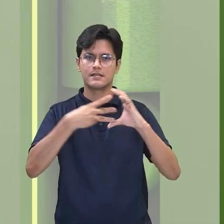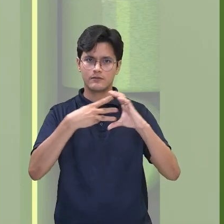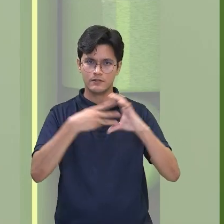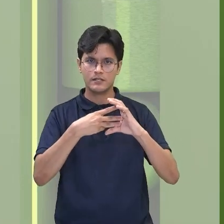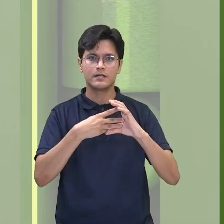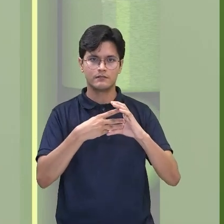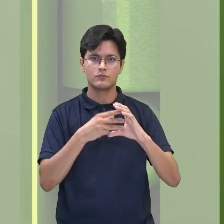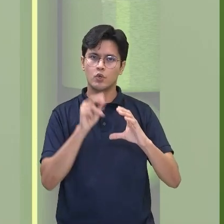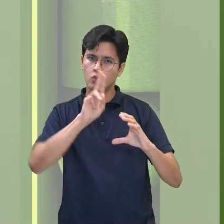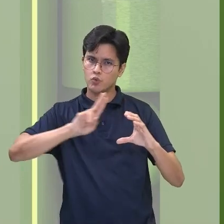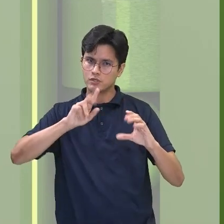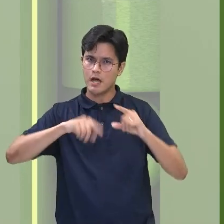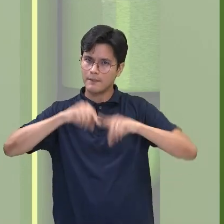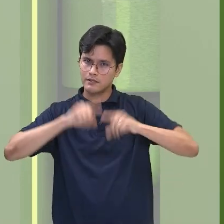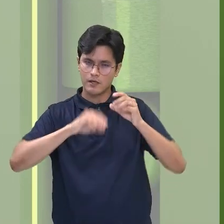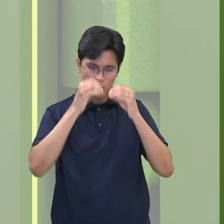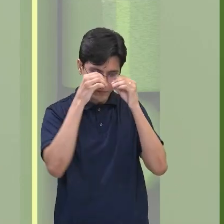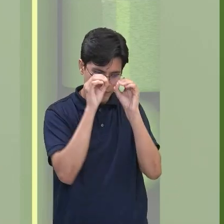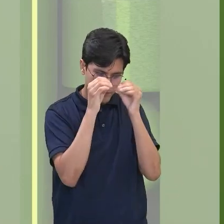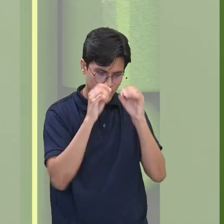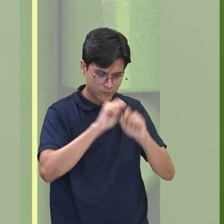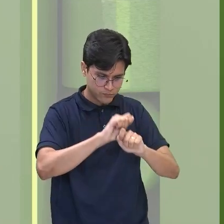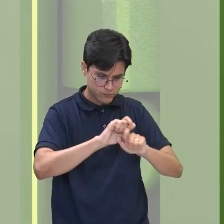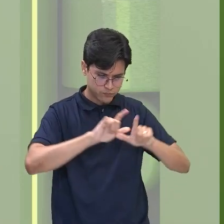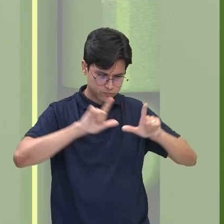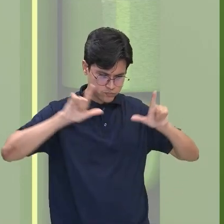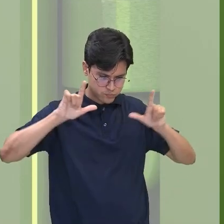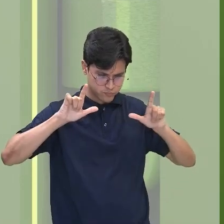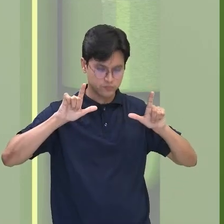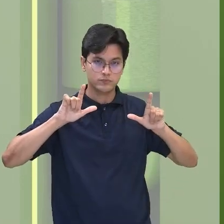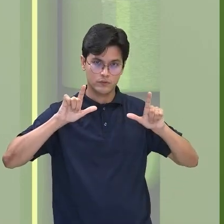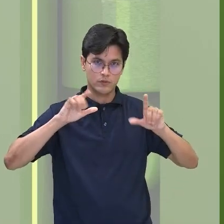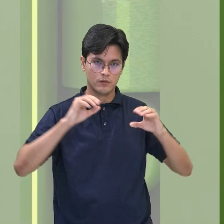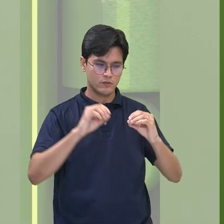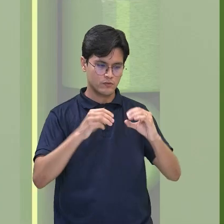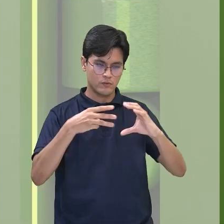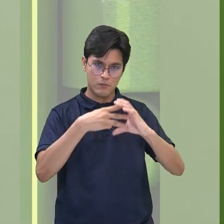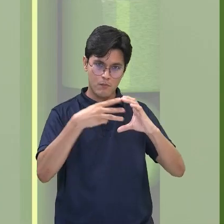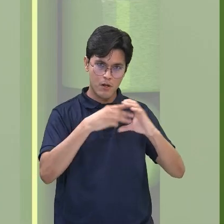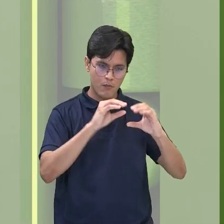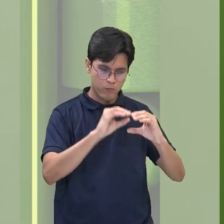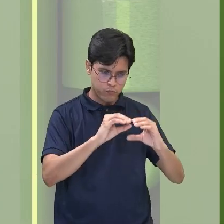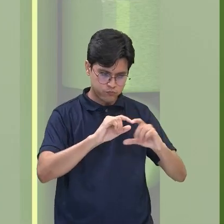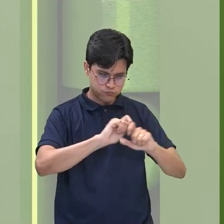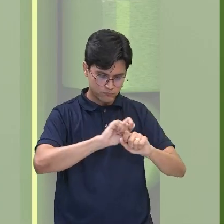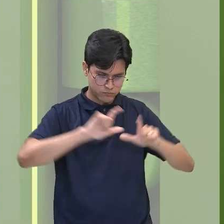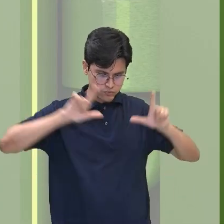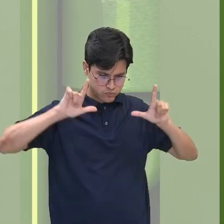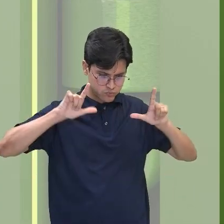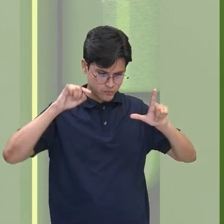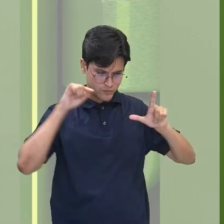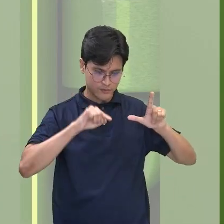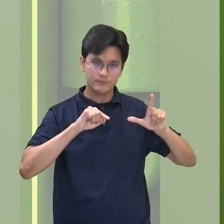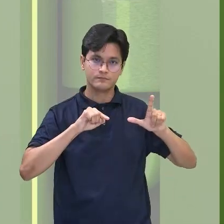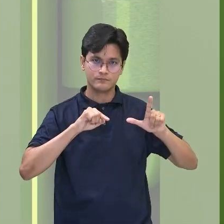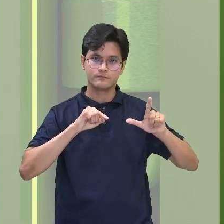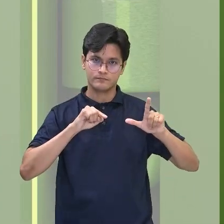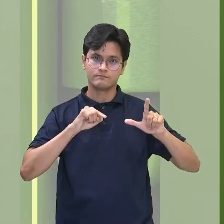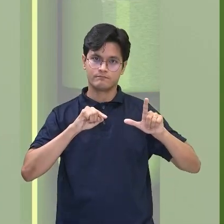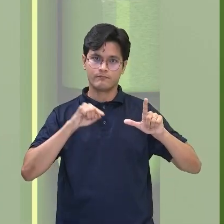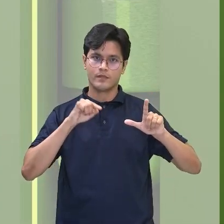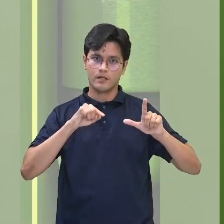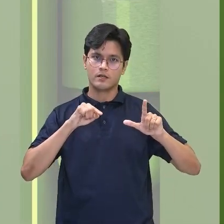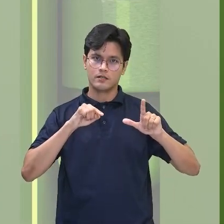a oportunidade de ampliar para observar melhor a membrana plasmática, e aí você